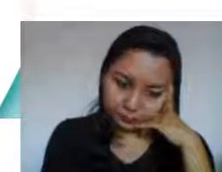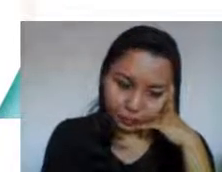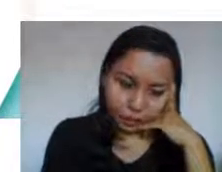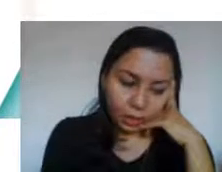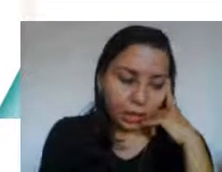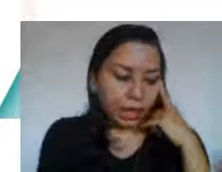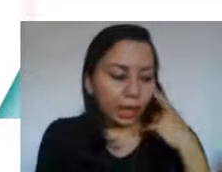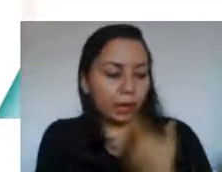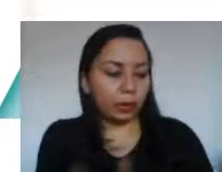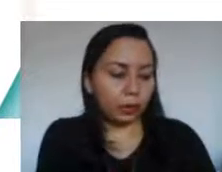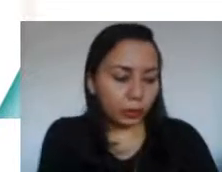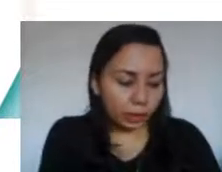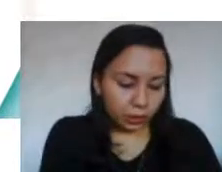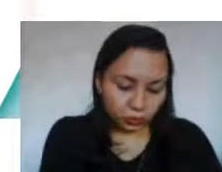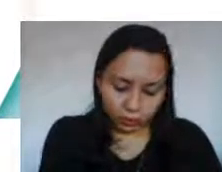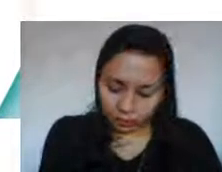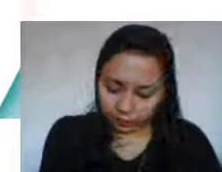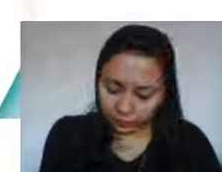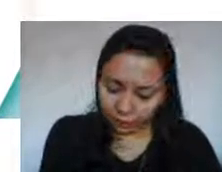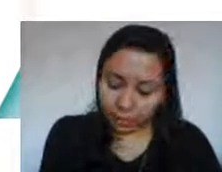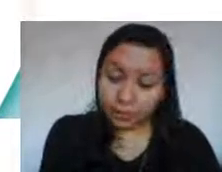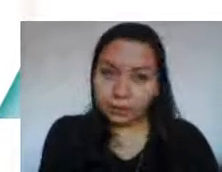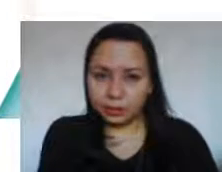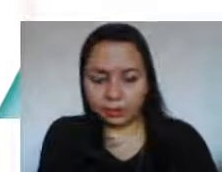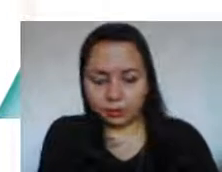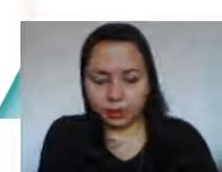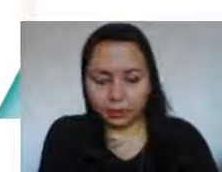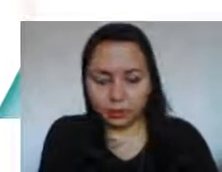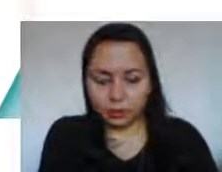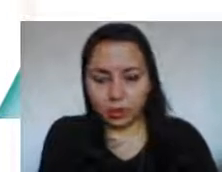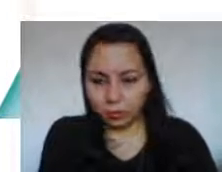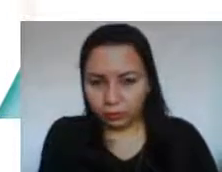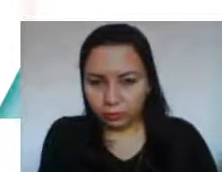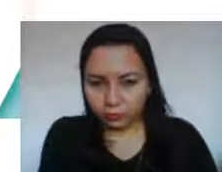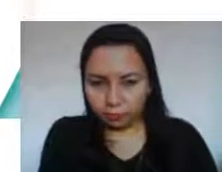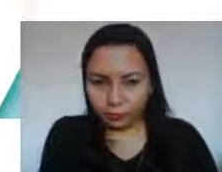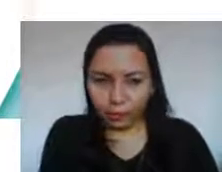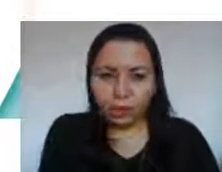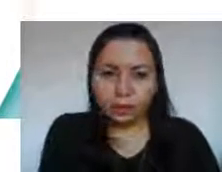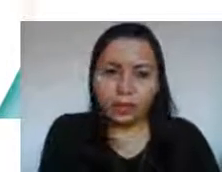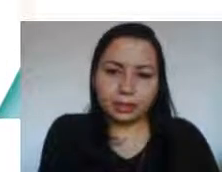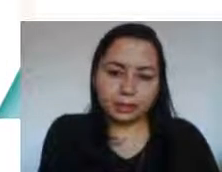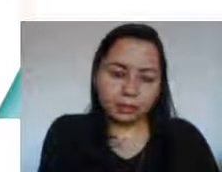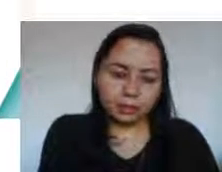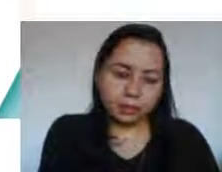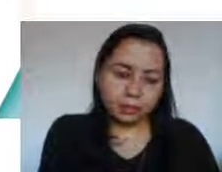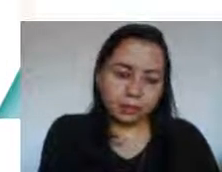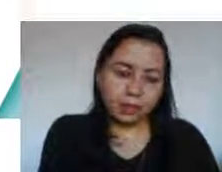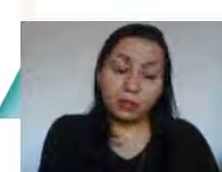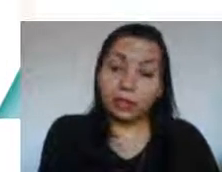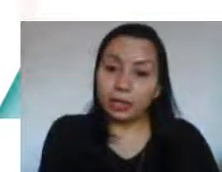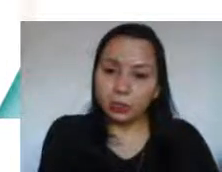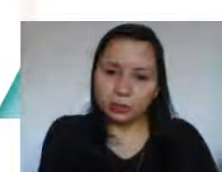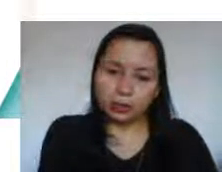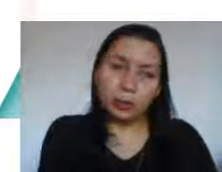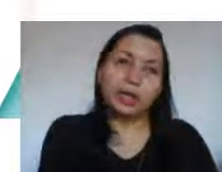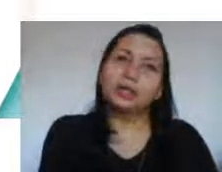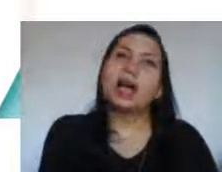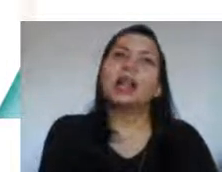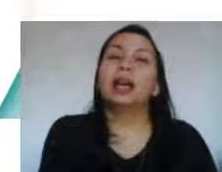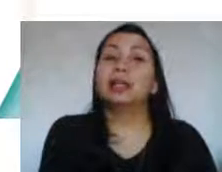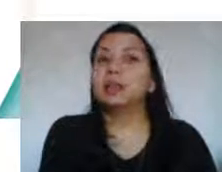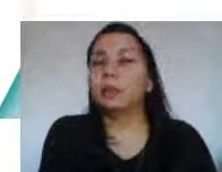escala. O que eu estou querendo dizer? Esse pessoal que vive dessas atividades de